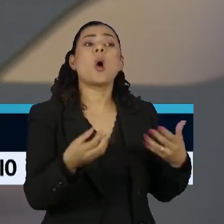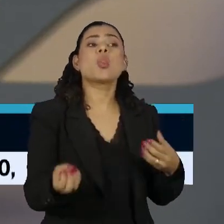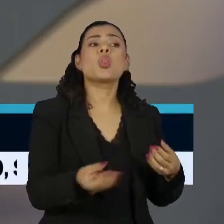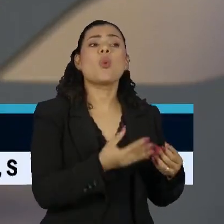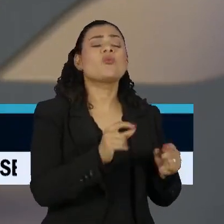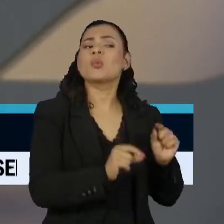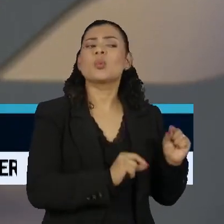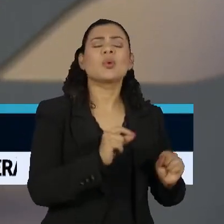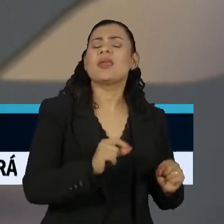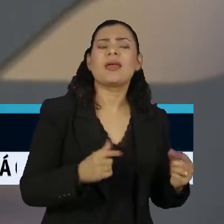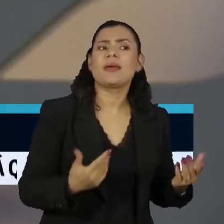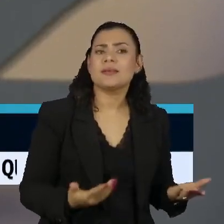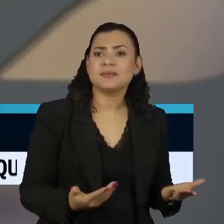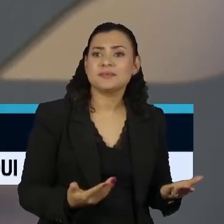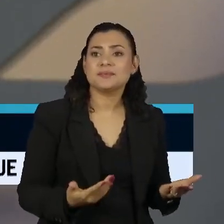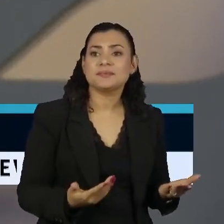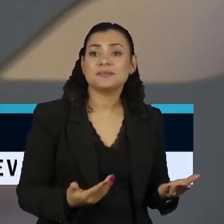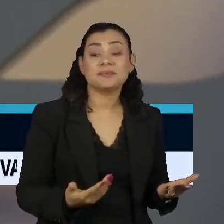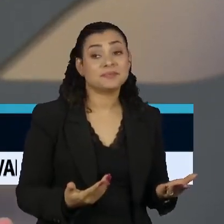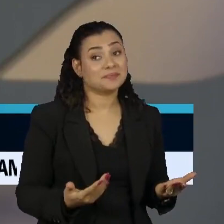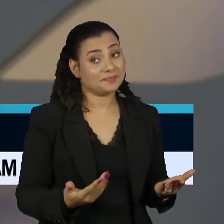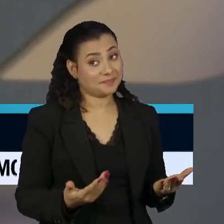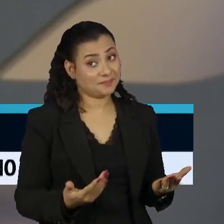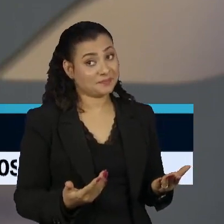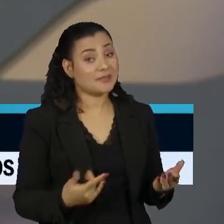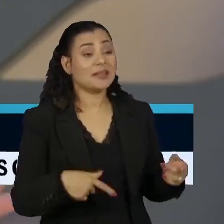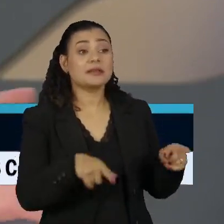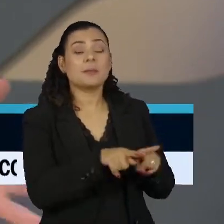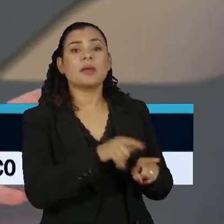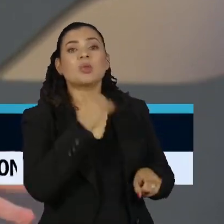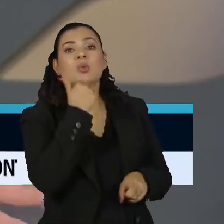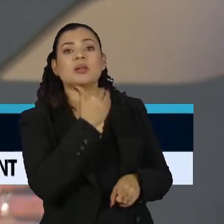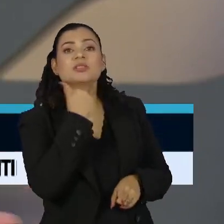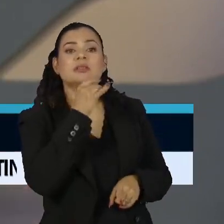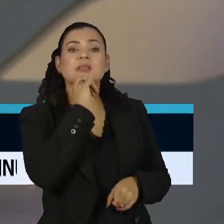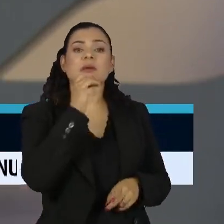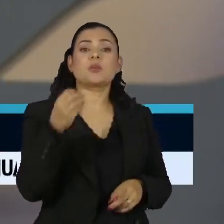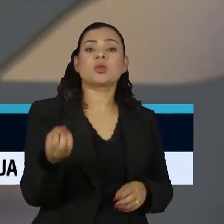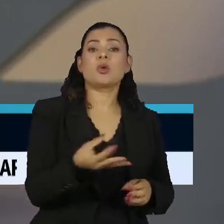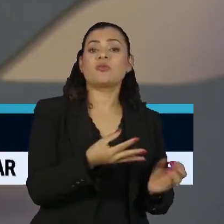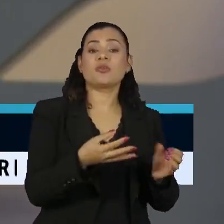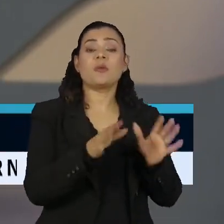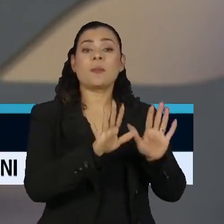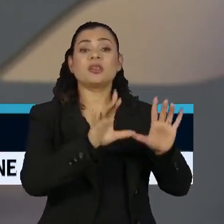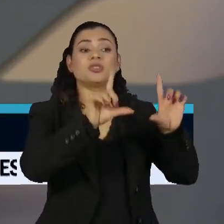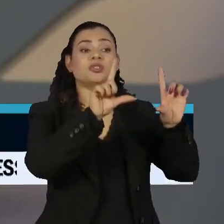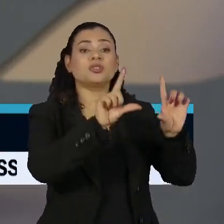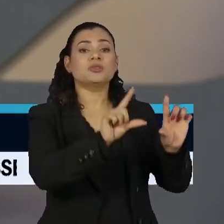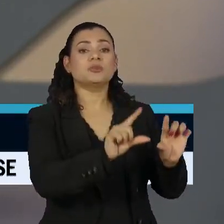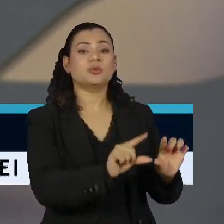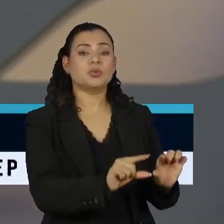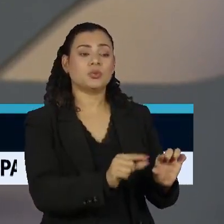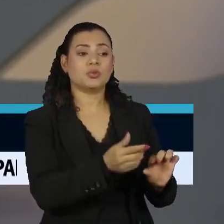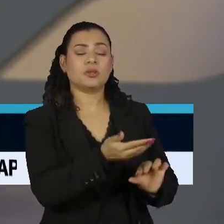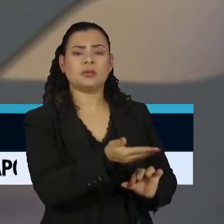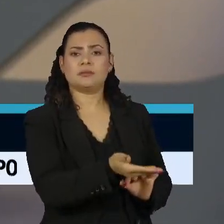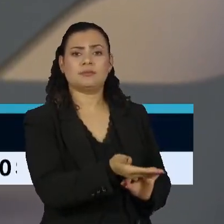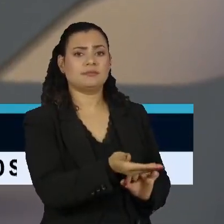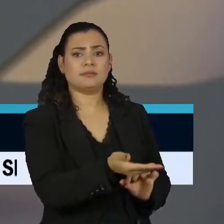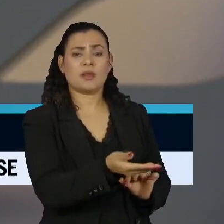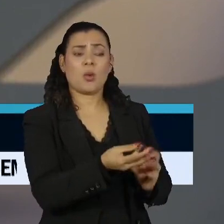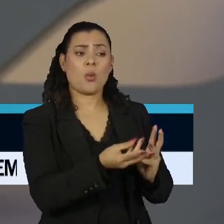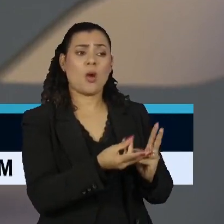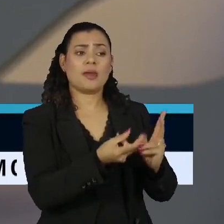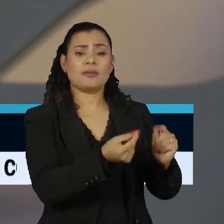modernizar e, assim, um pouco na linha que não adianta eu modernizar no sentido de reduzir a máquina pública, mudar a